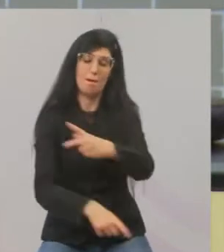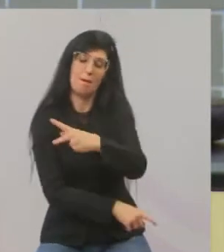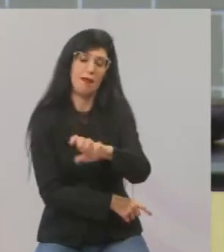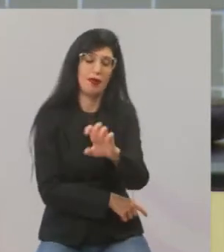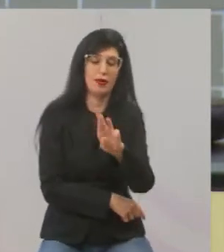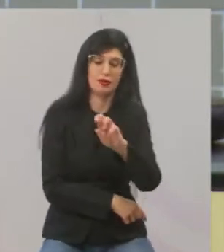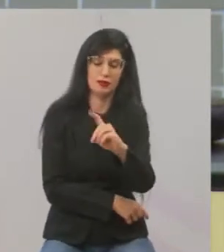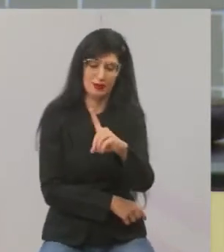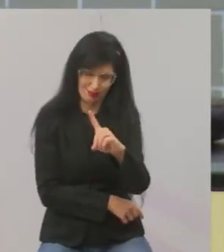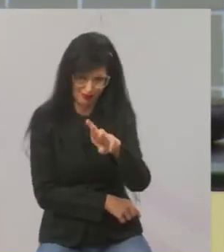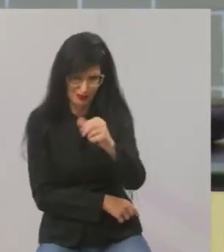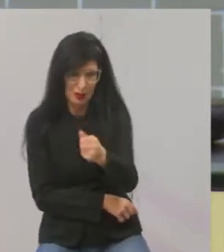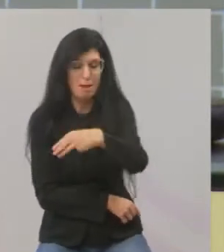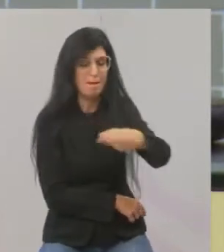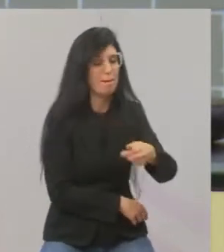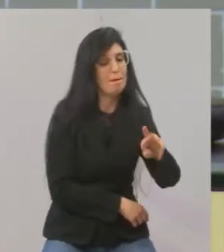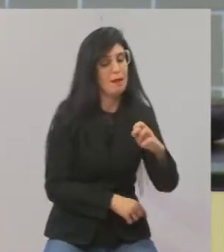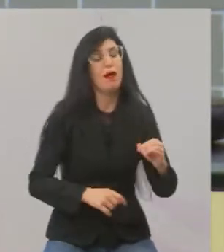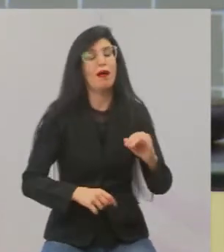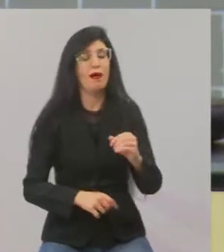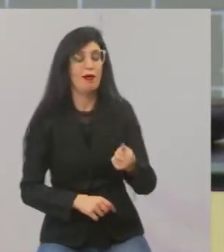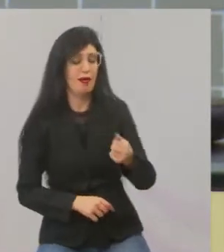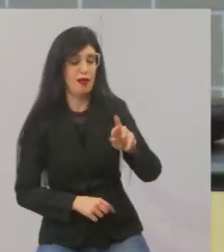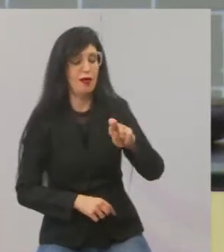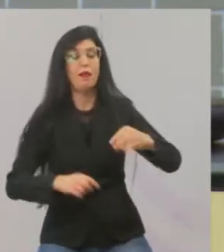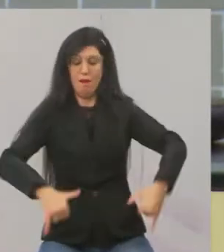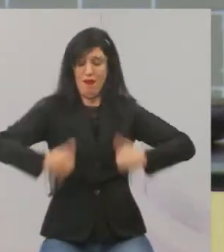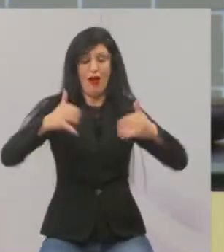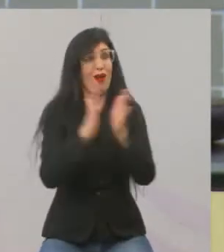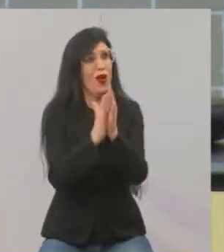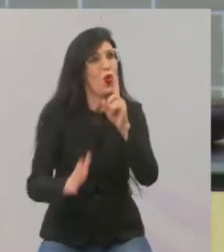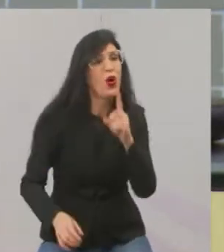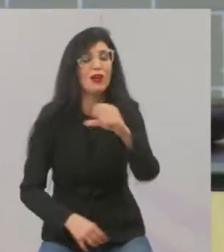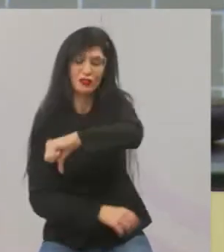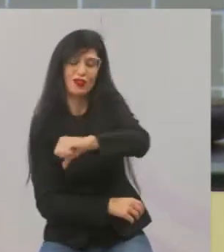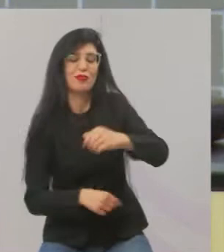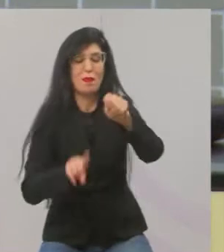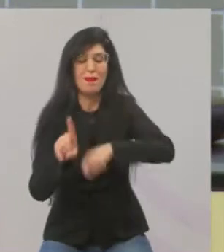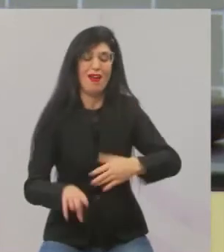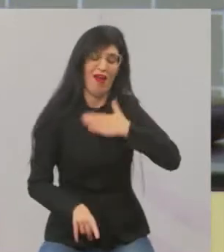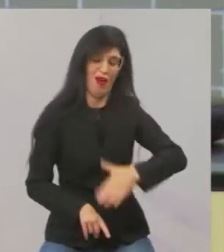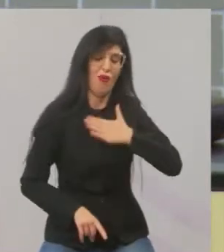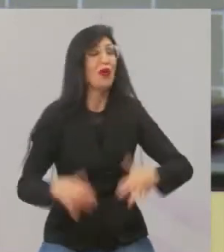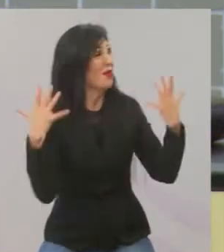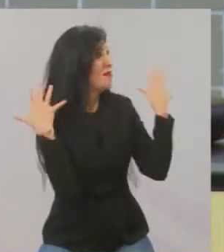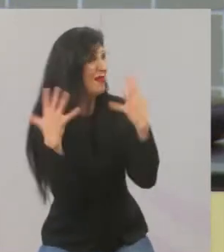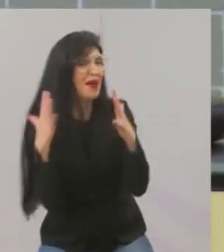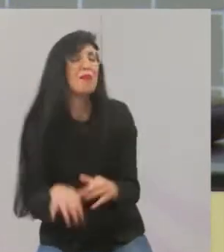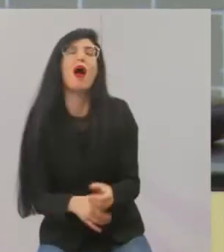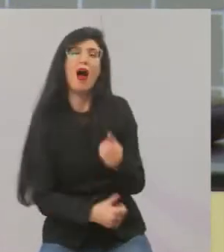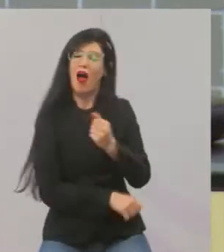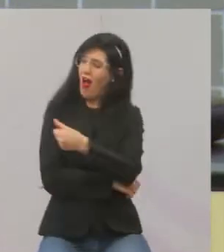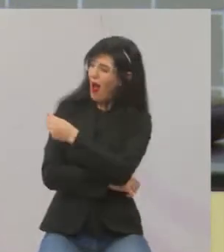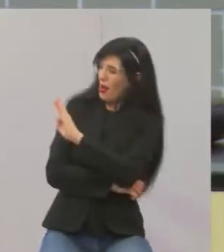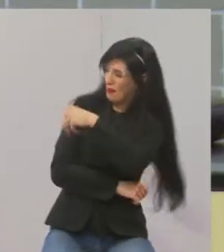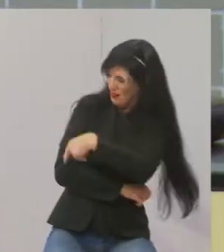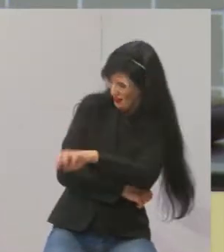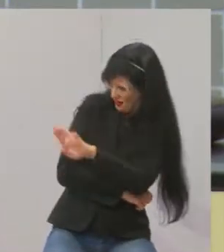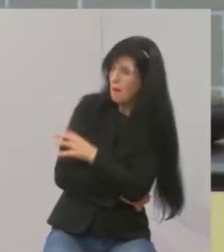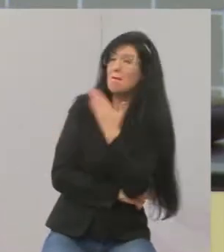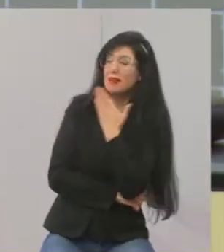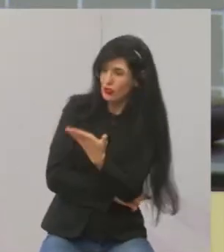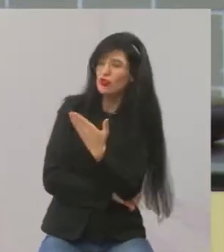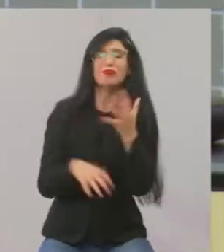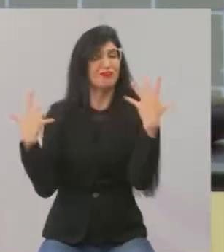pelo transcurso do seu aniversário comemorado em 9 de agosto. Autoria, vereador Abner de Madureira.